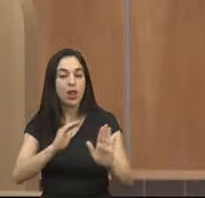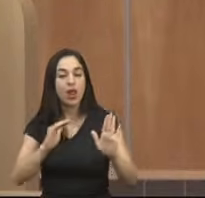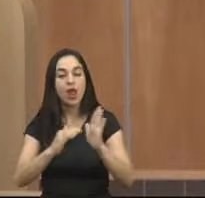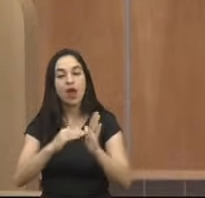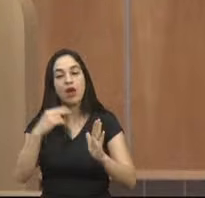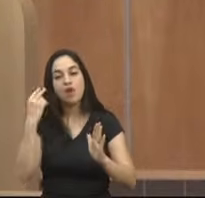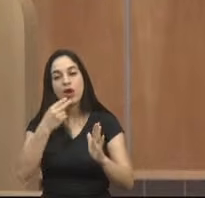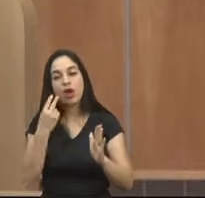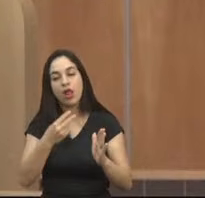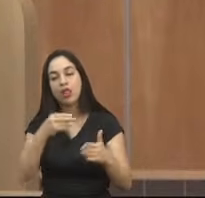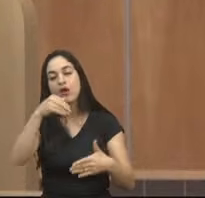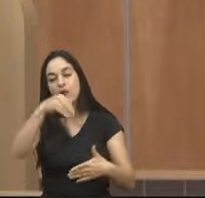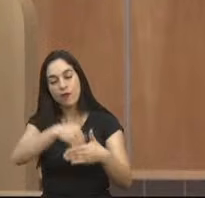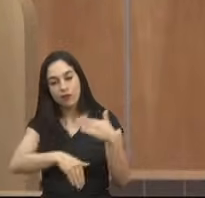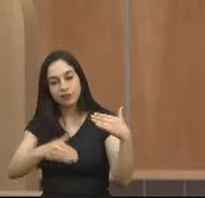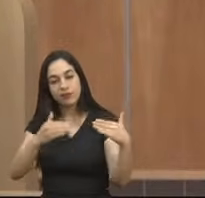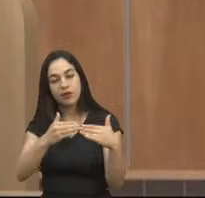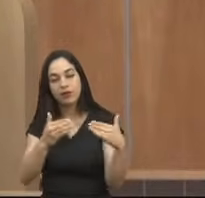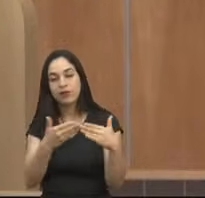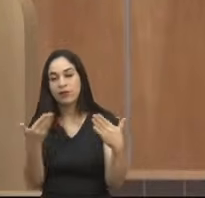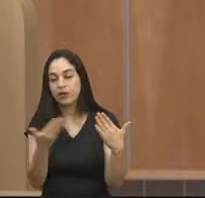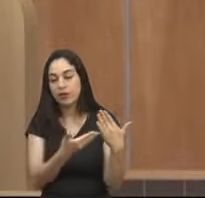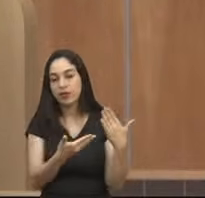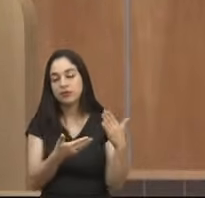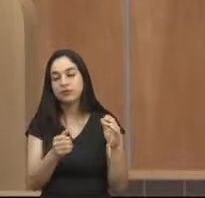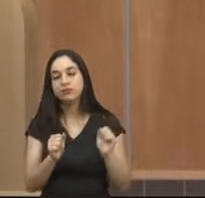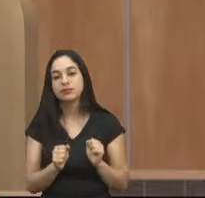favoráveis nessa segunda votação do PPA.